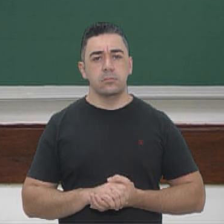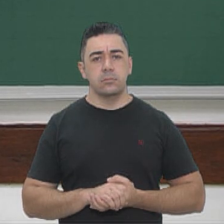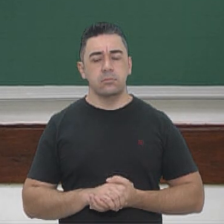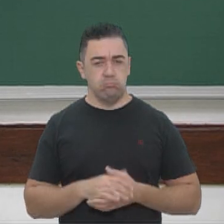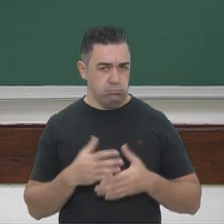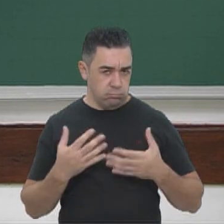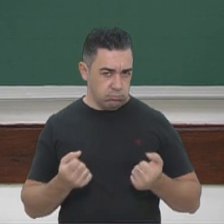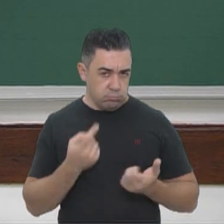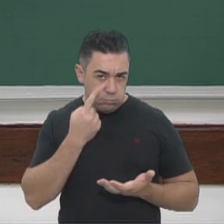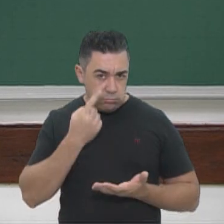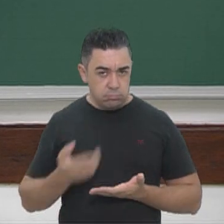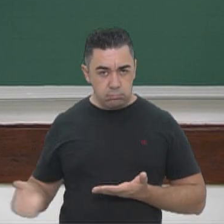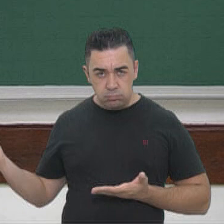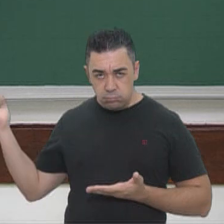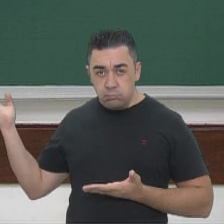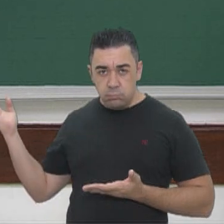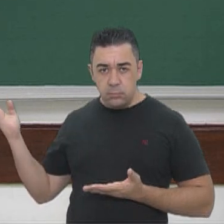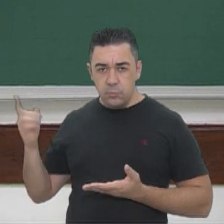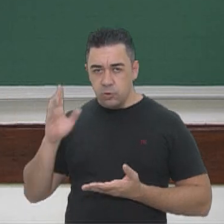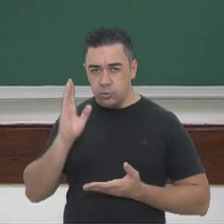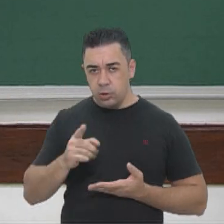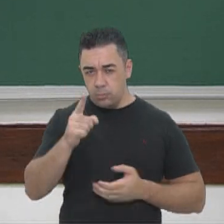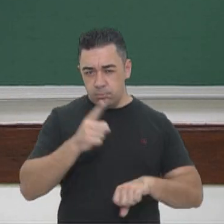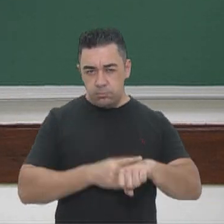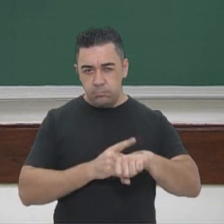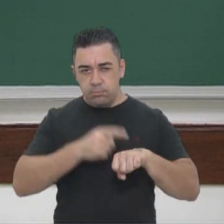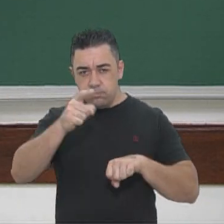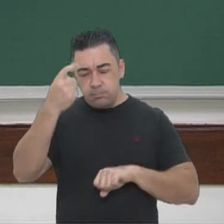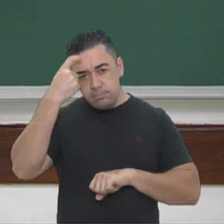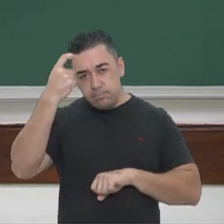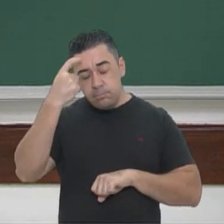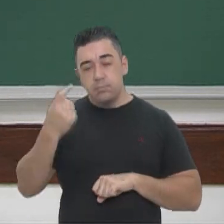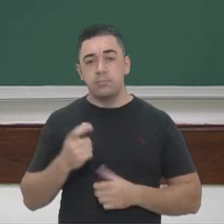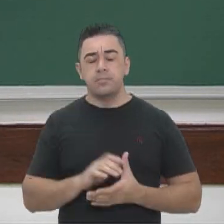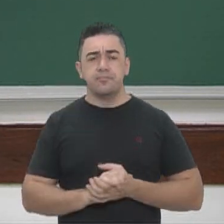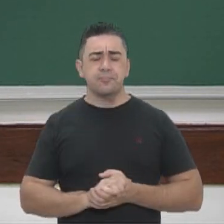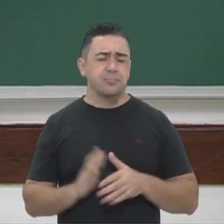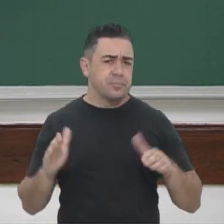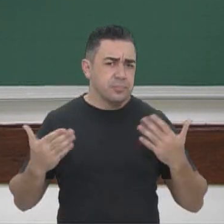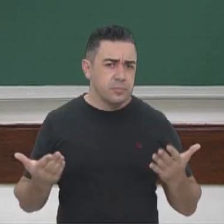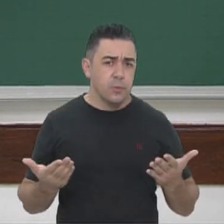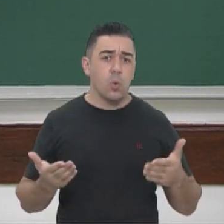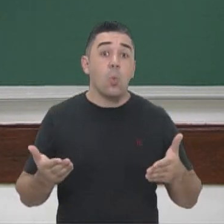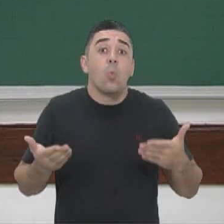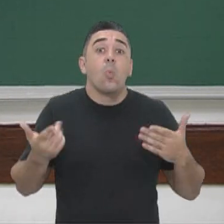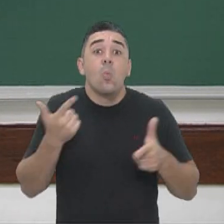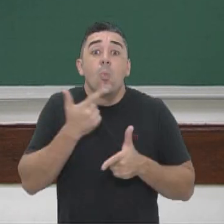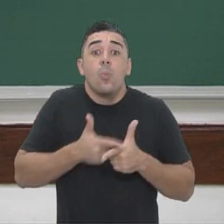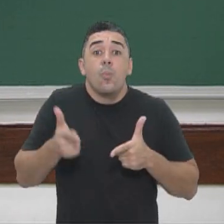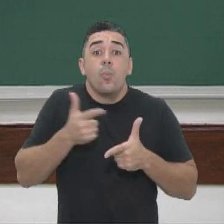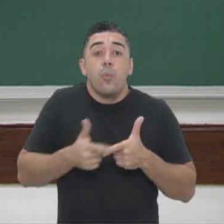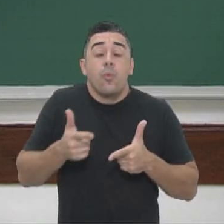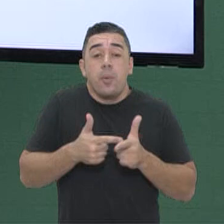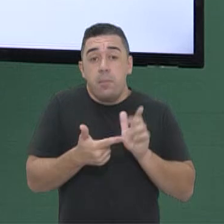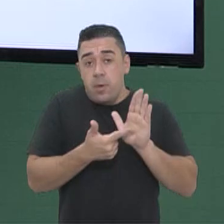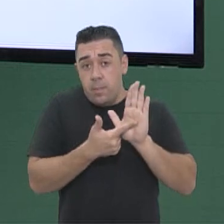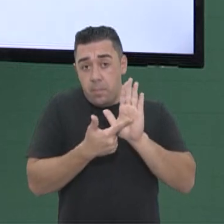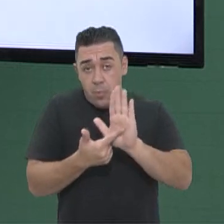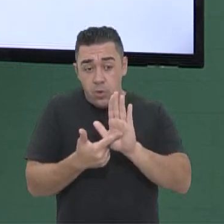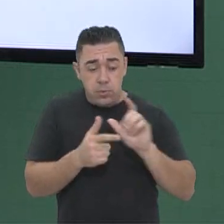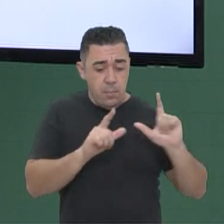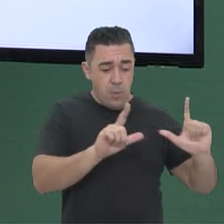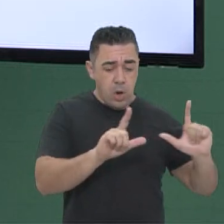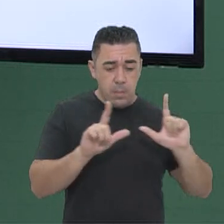Vamos lá, pessoal? Já deu um tempinho para vocês pensarem. Então, qual foi o problema apontado